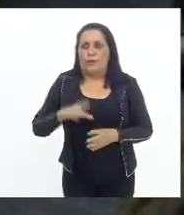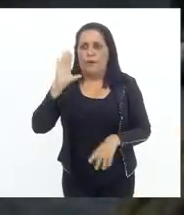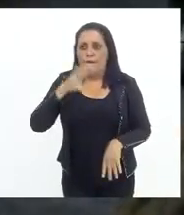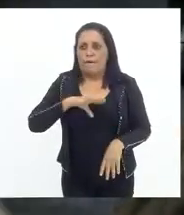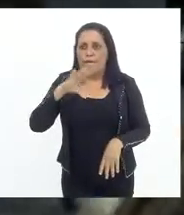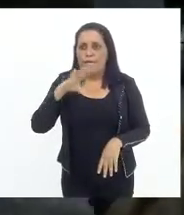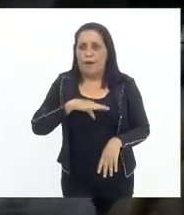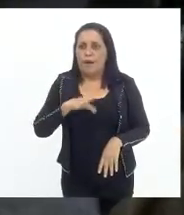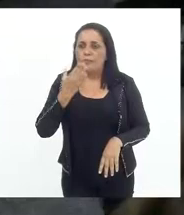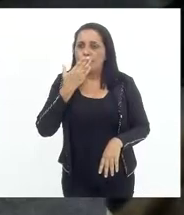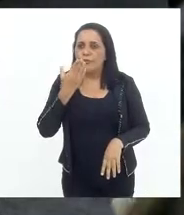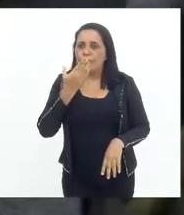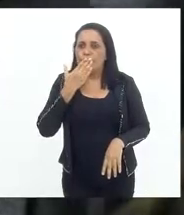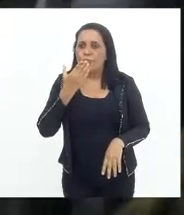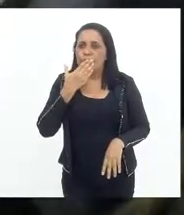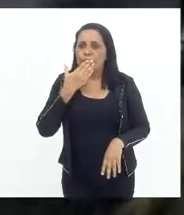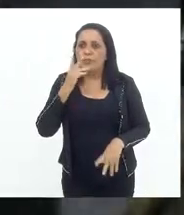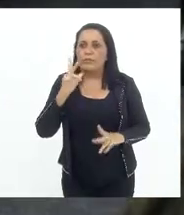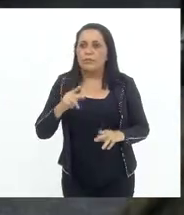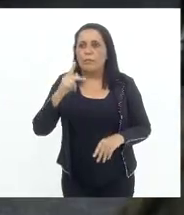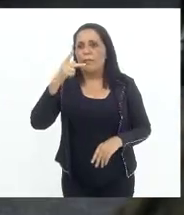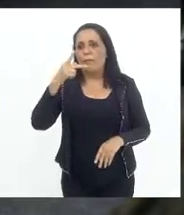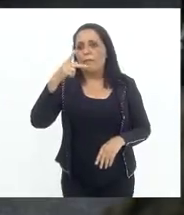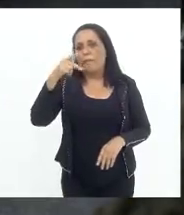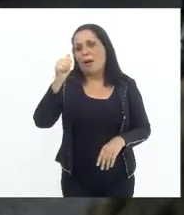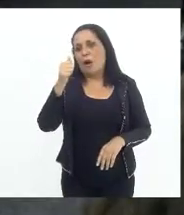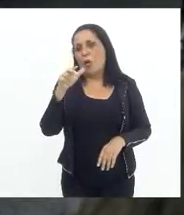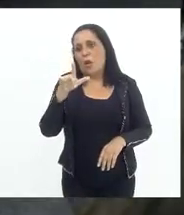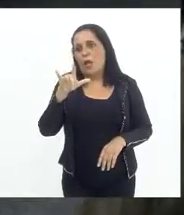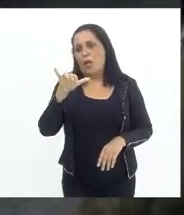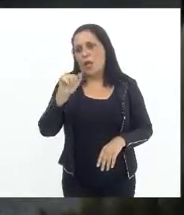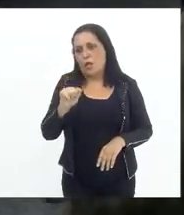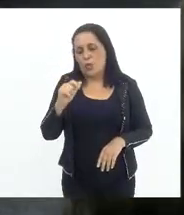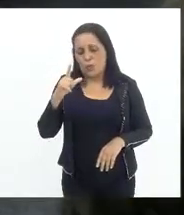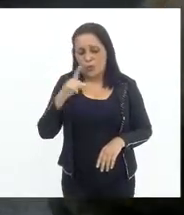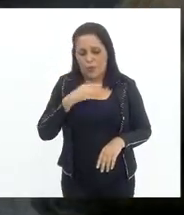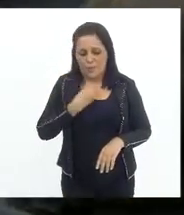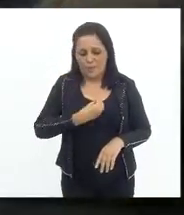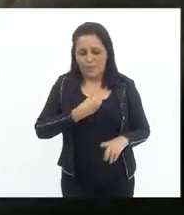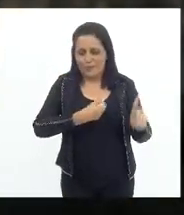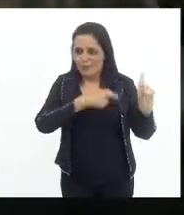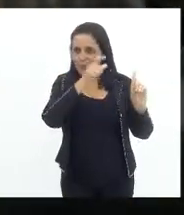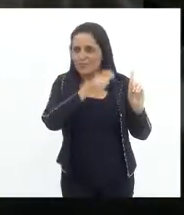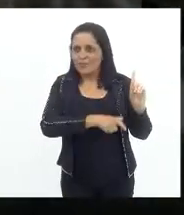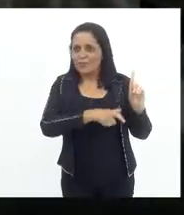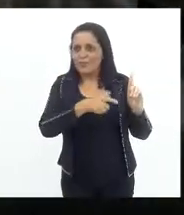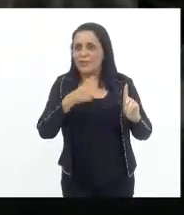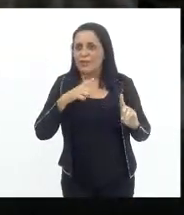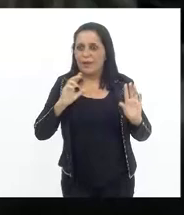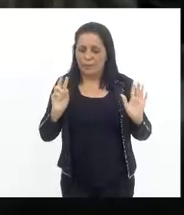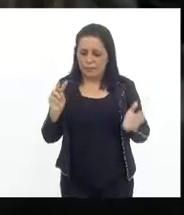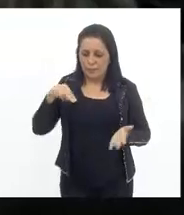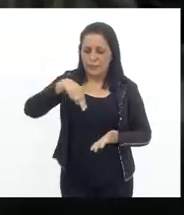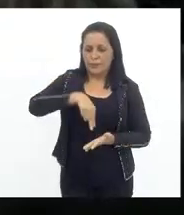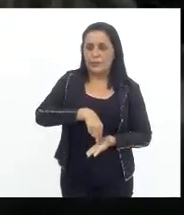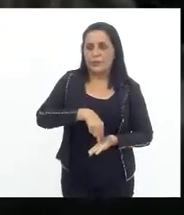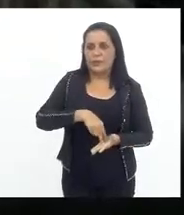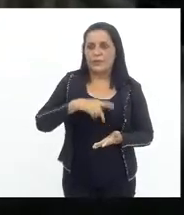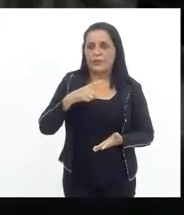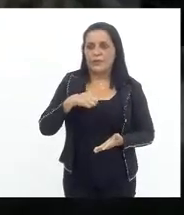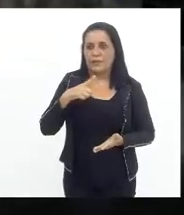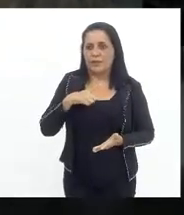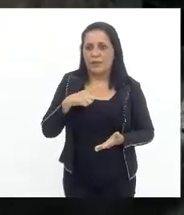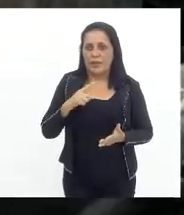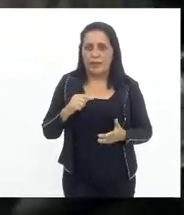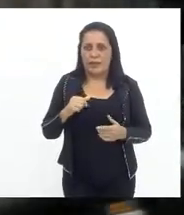um daqueles times que, assim como o Paulinho, é marcante e tem presença e tem postura, tem o local